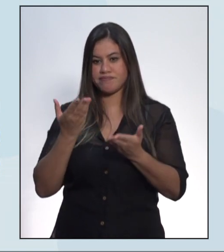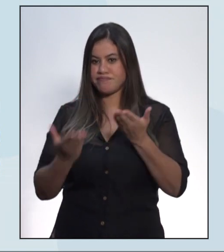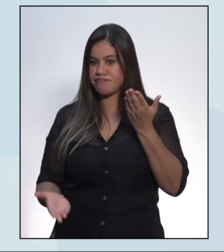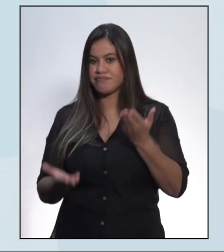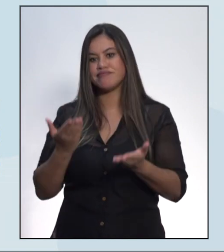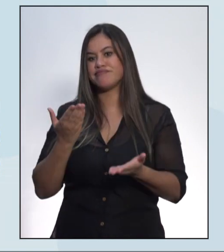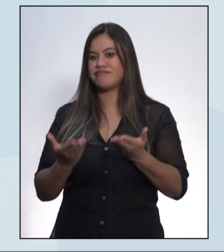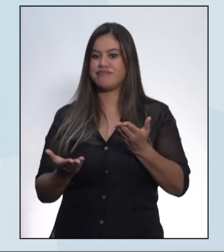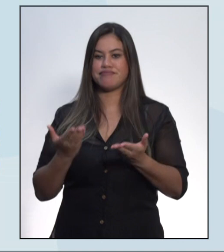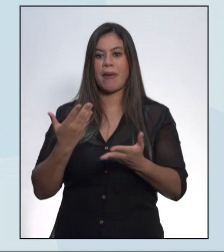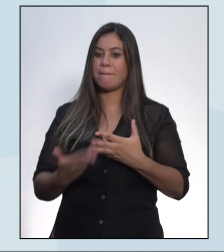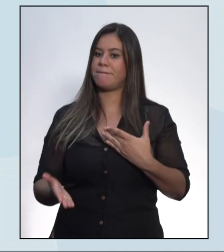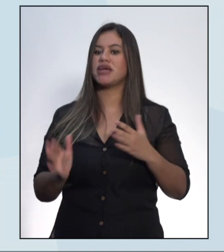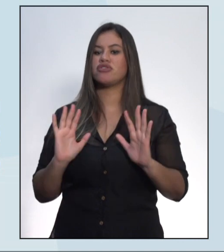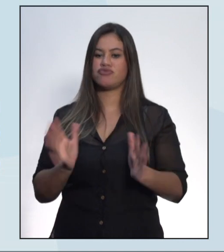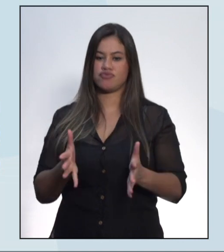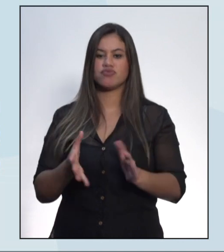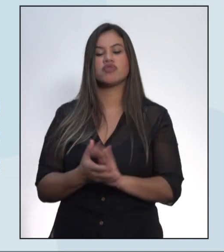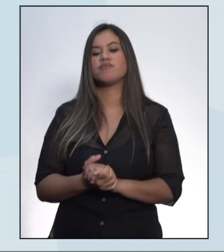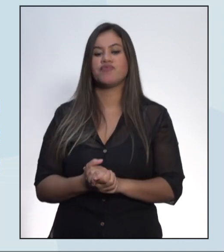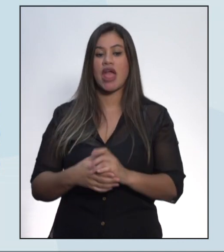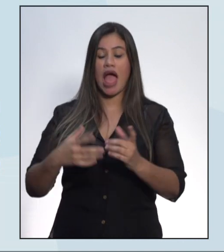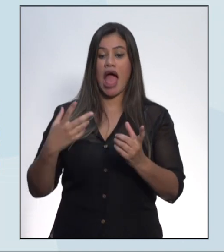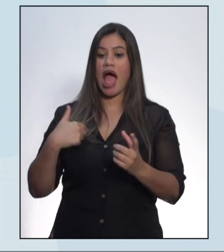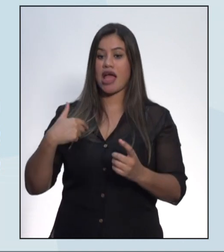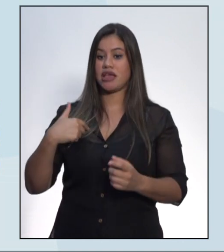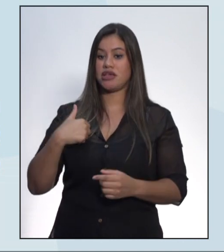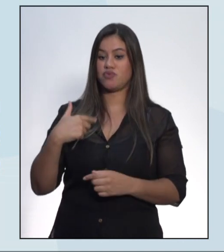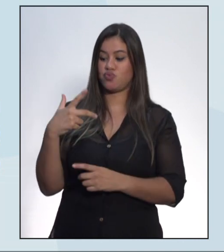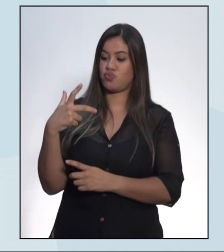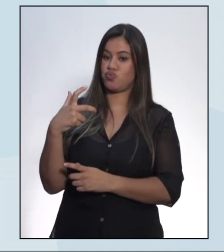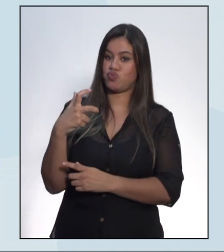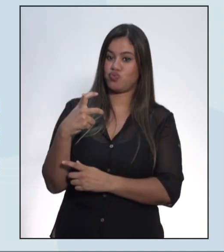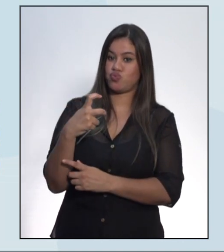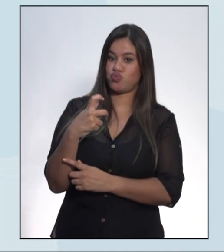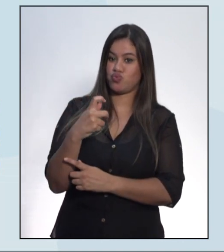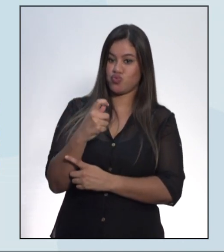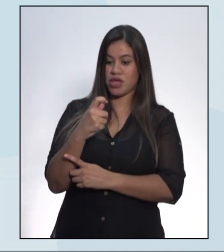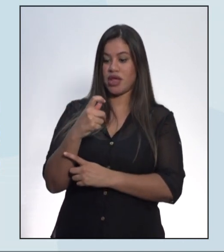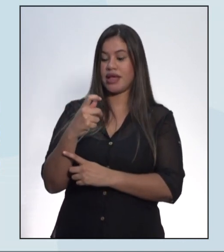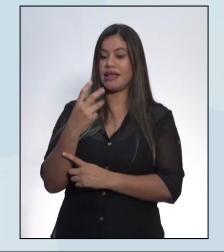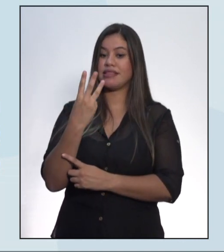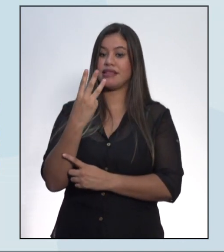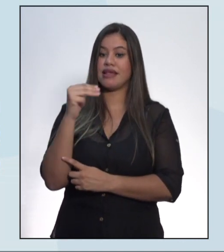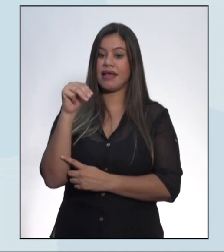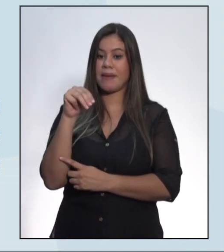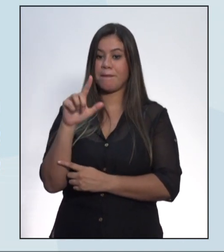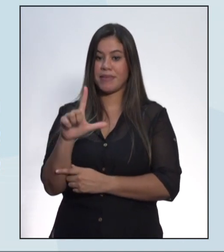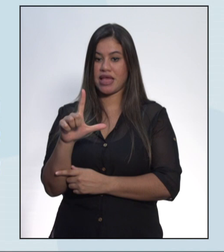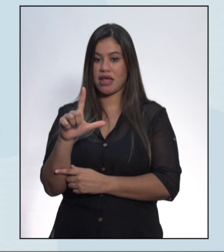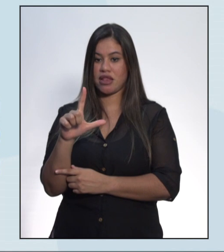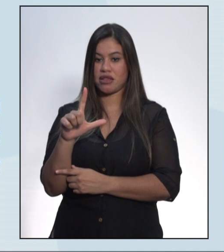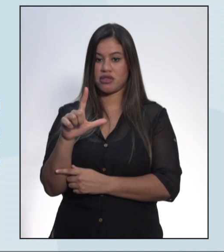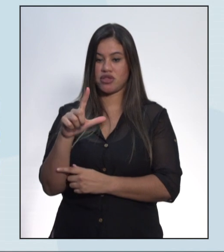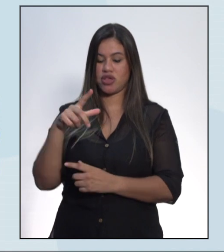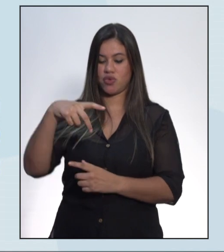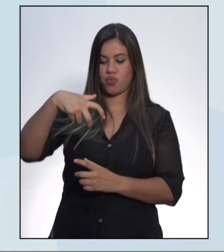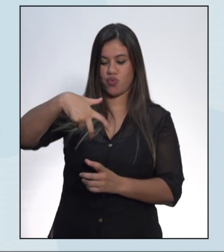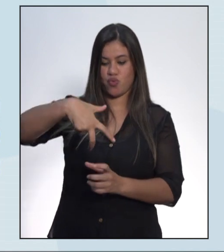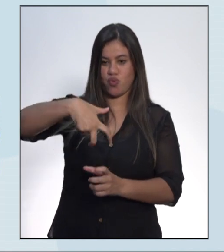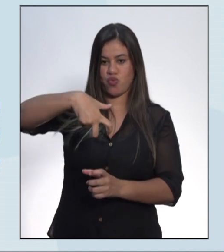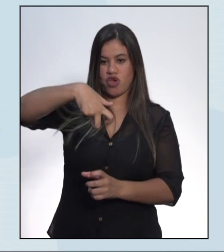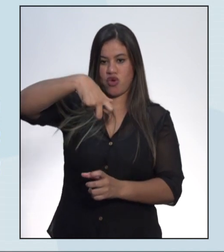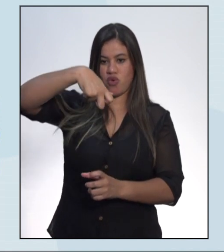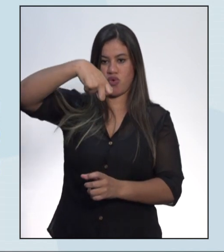certo? Daí eu peguei com a seringa 3 ml do refrigerante e pressionei e soltei o